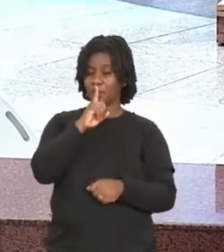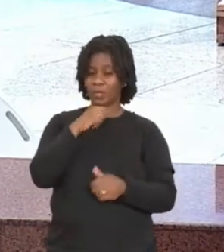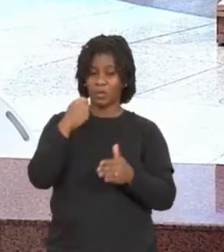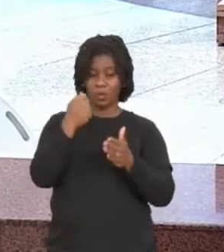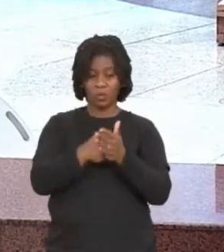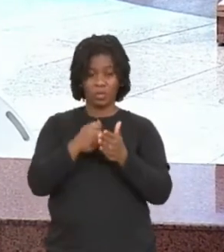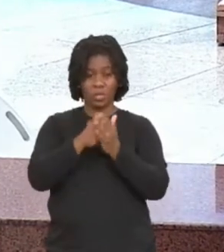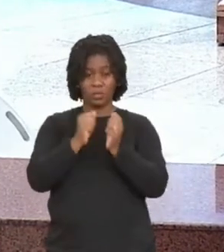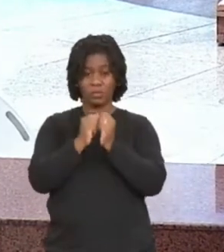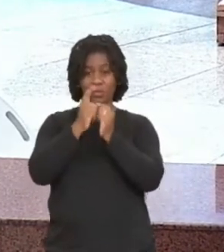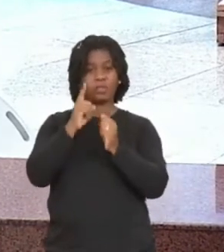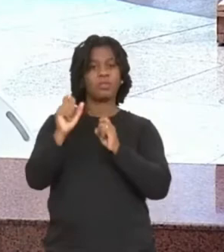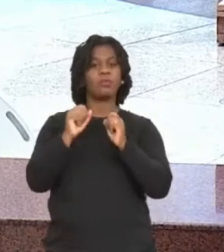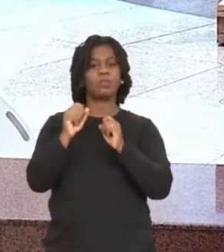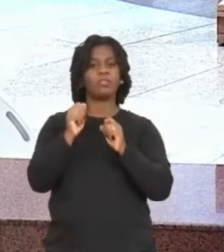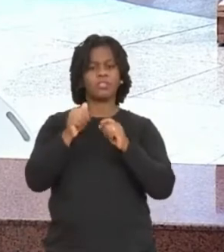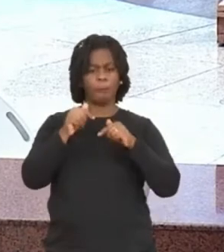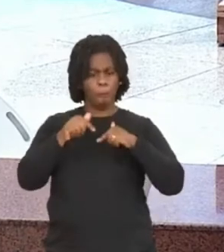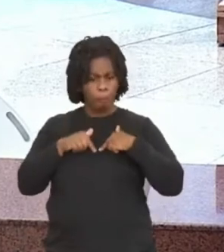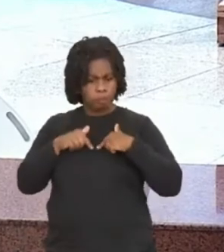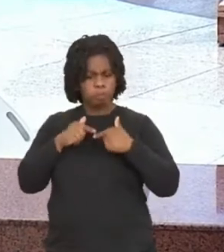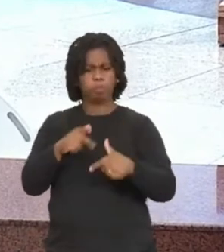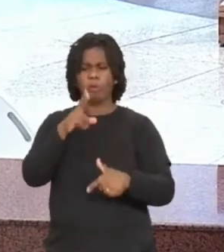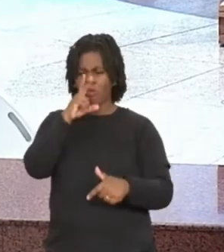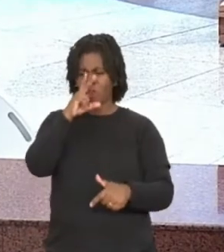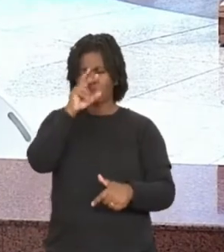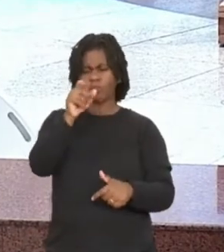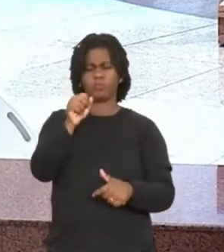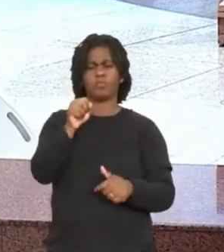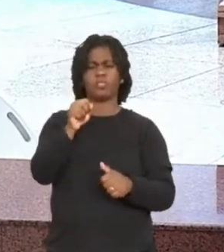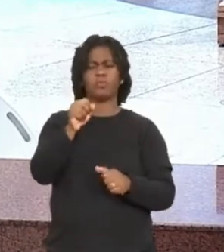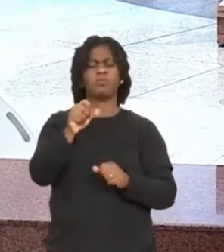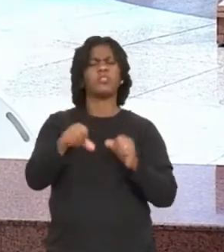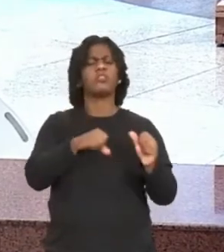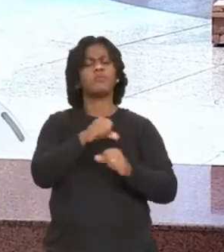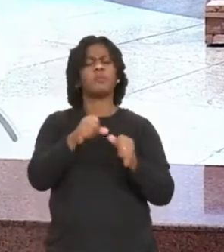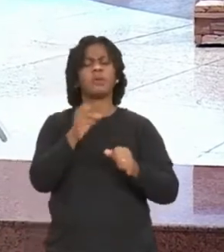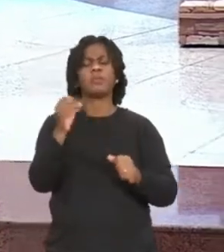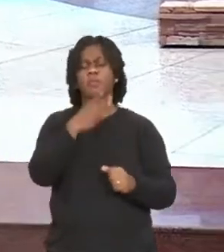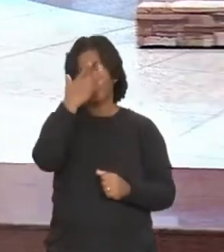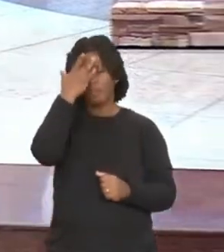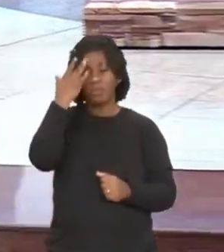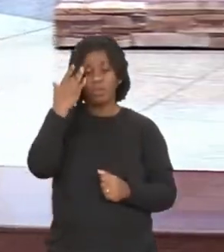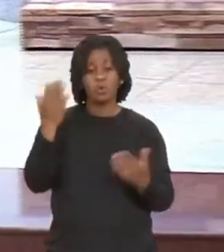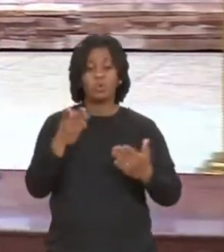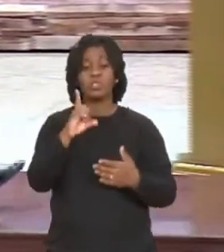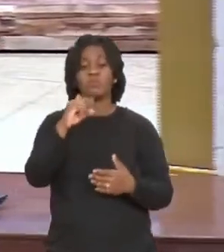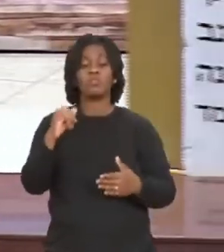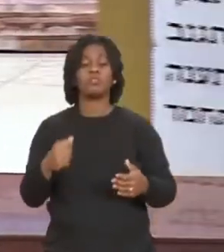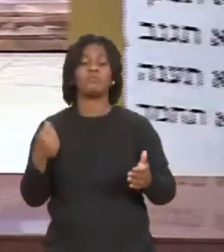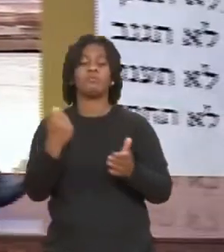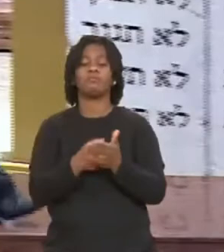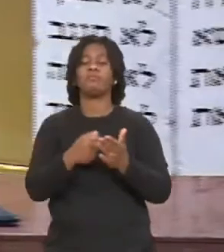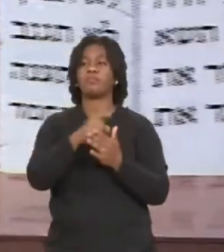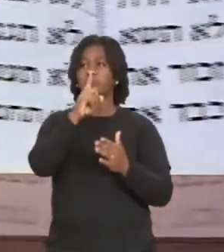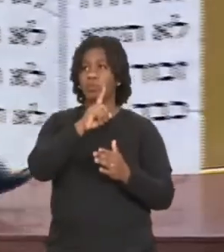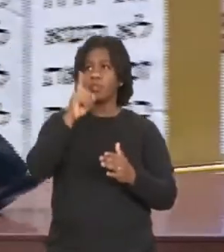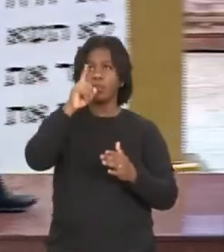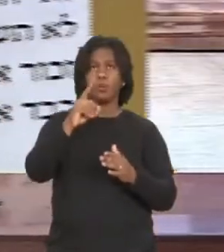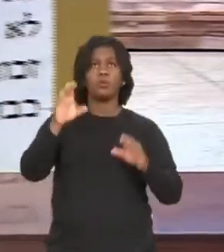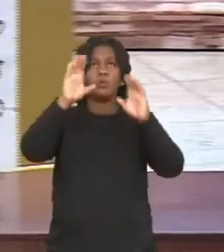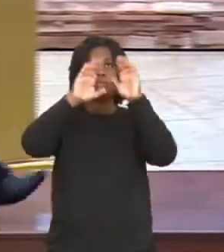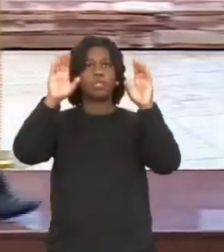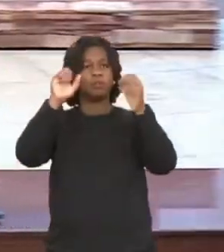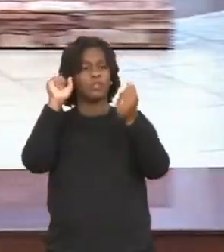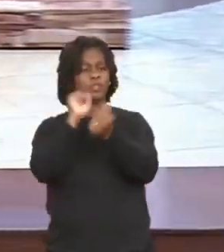para deixar de ser quem você é. Isso é lutar com Deus. Hoje é o dia da luta com Deus. O céu está esperando essa